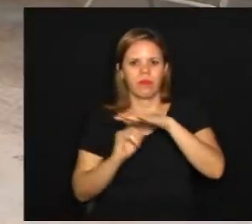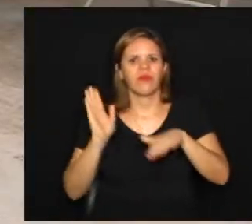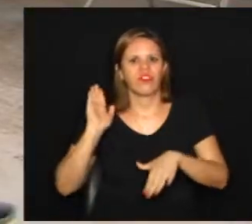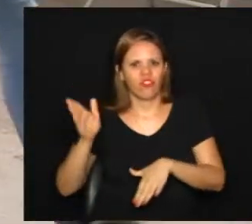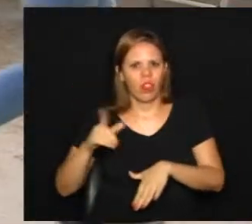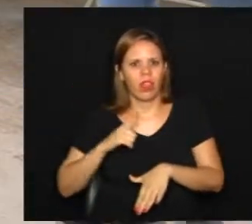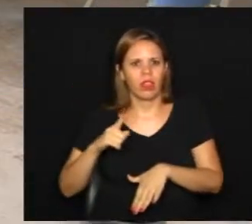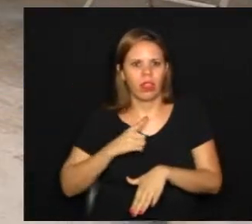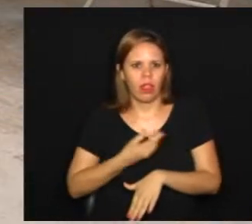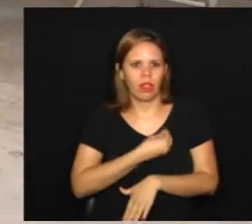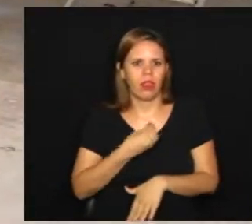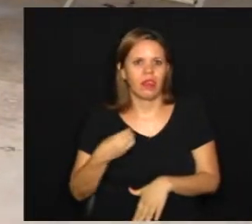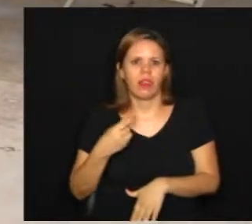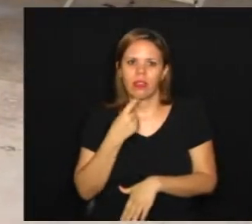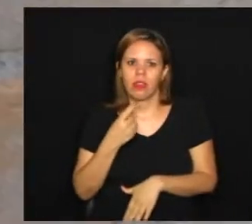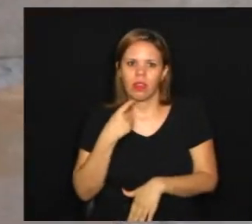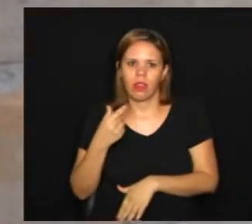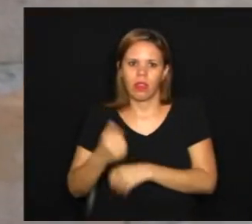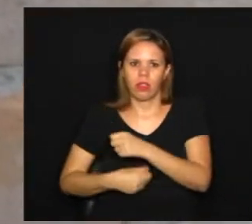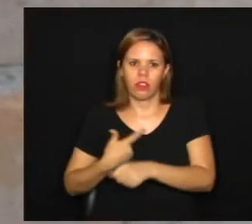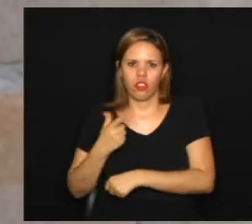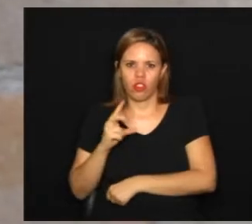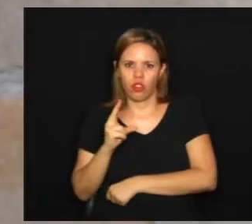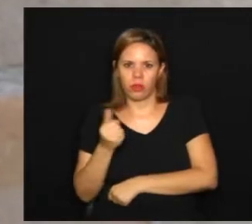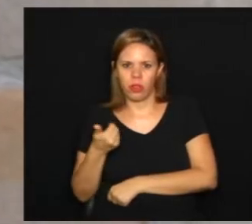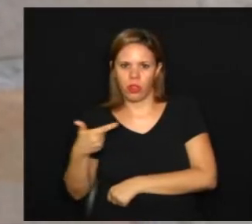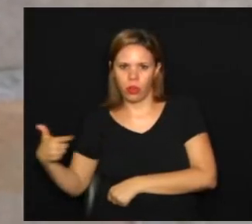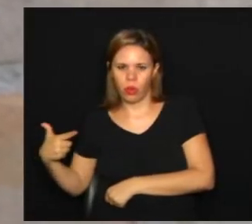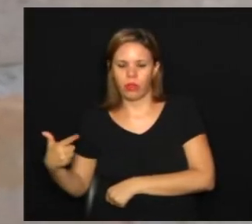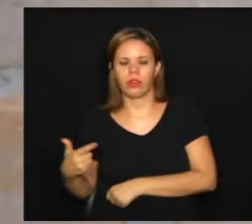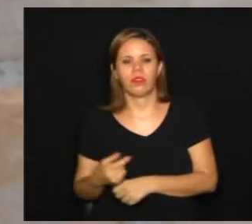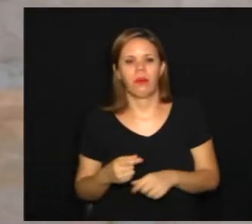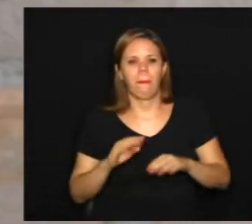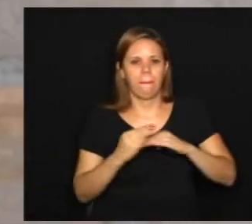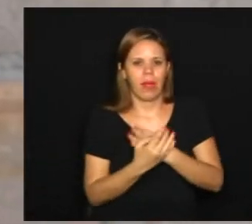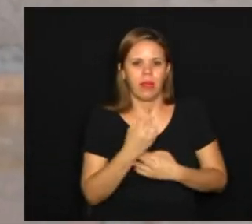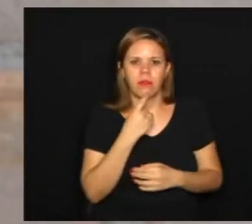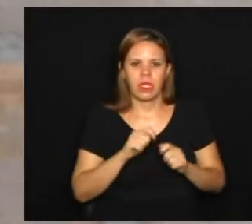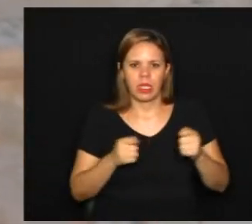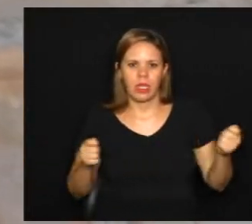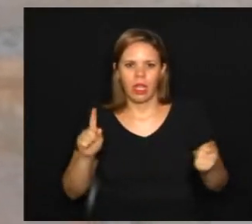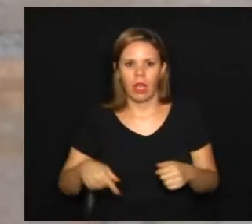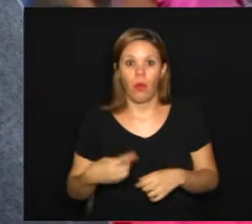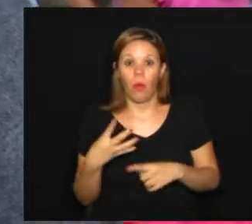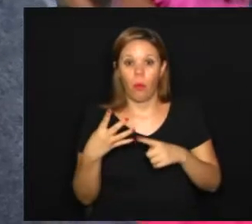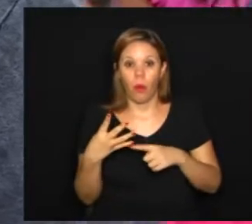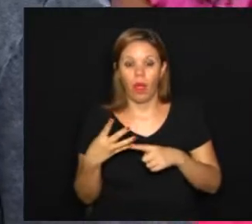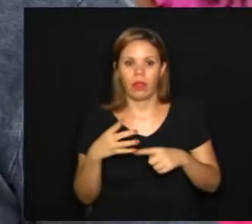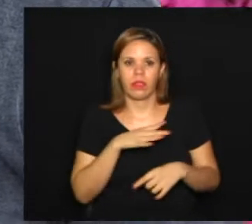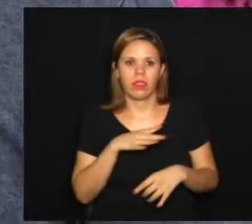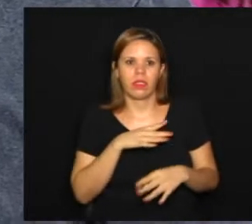existe em Campinas desde 2012. A unidade no Jardim Campina Grande é a 4ª na cidade.